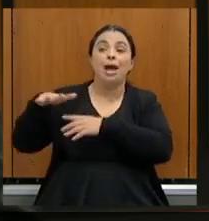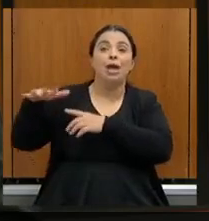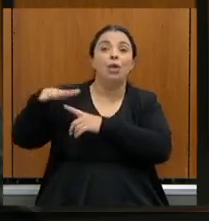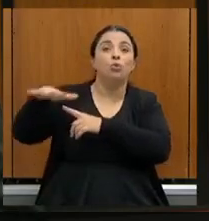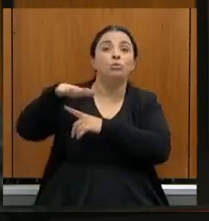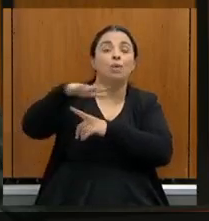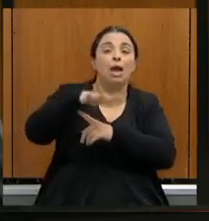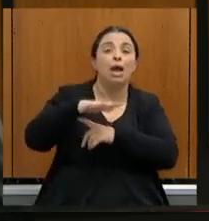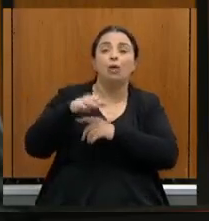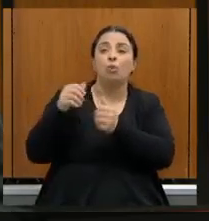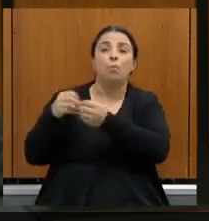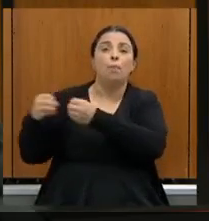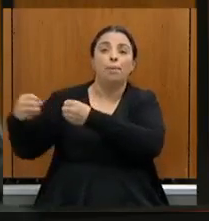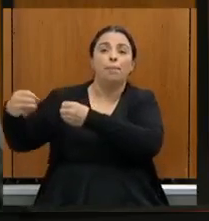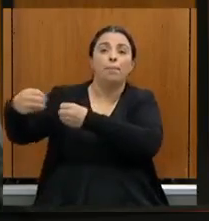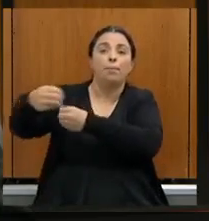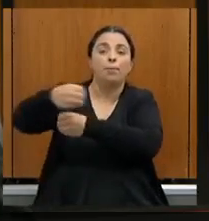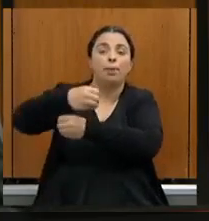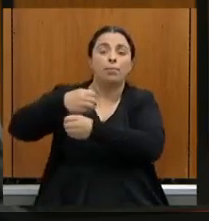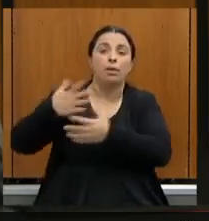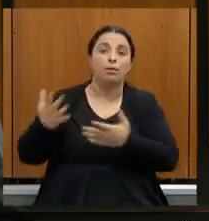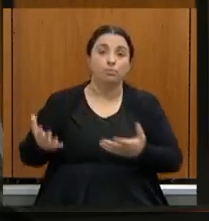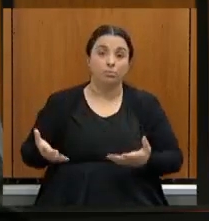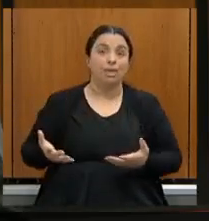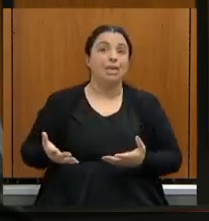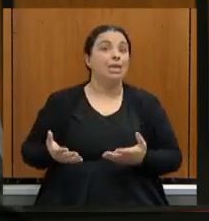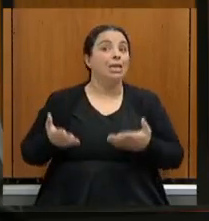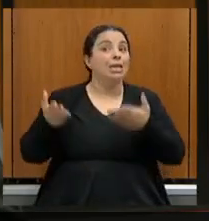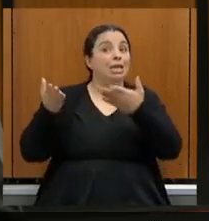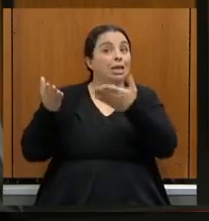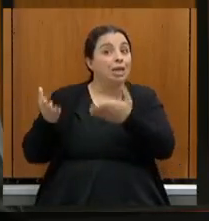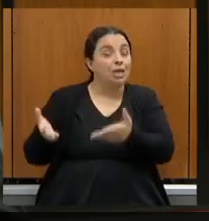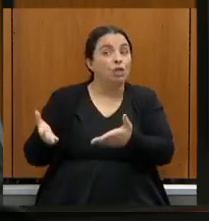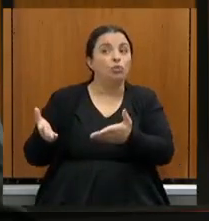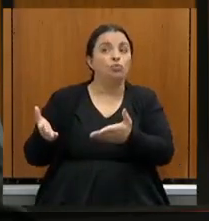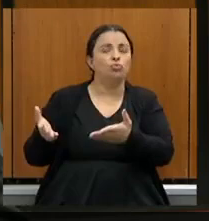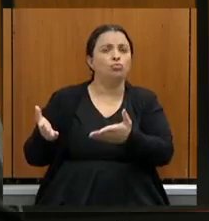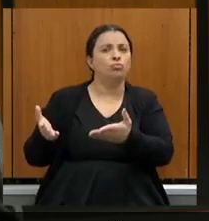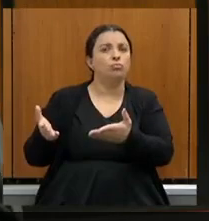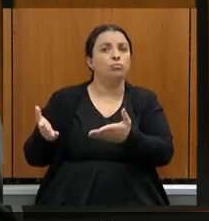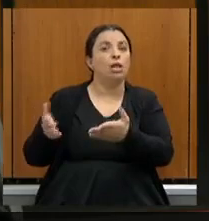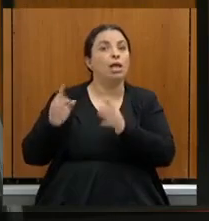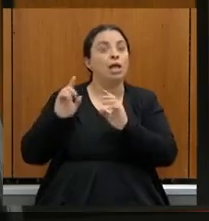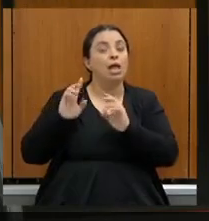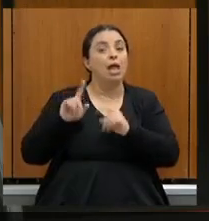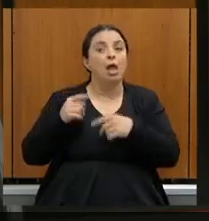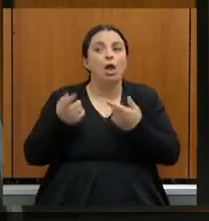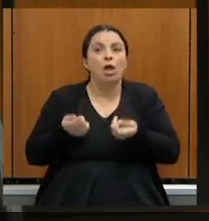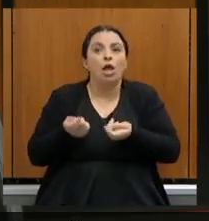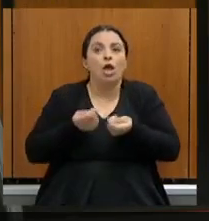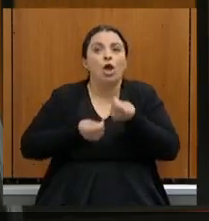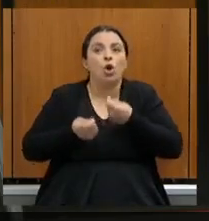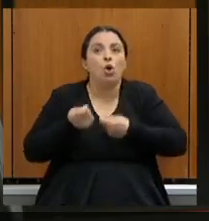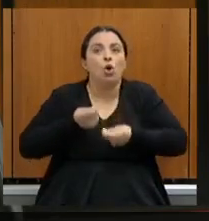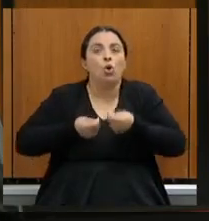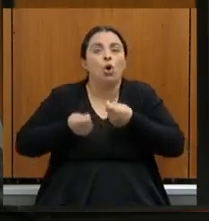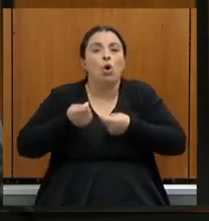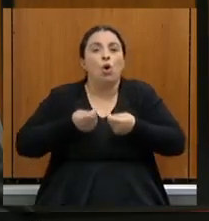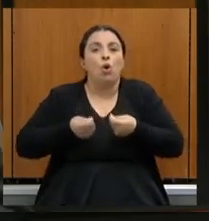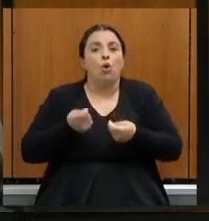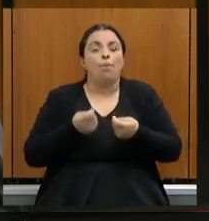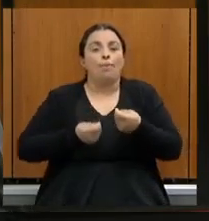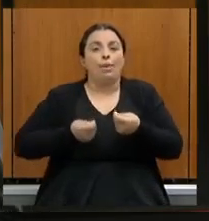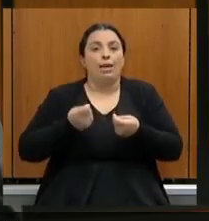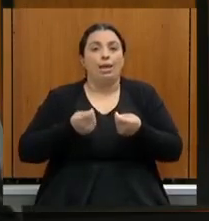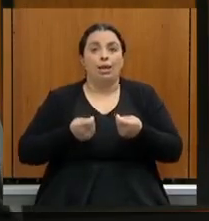sobre ela, e tudo isso, são questões, de econômicas, ou seja, de,